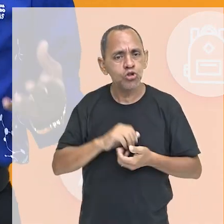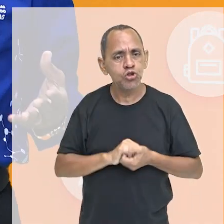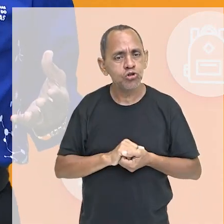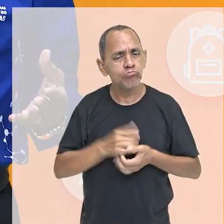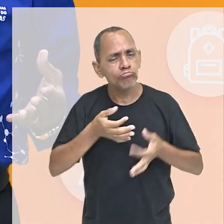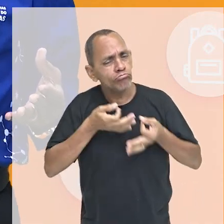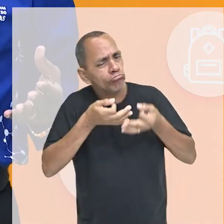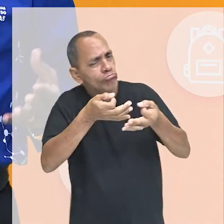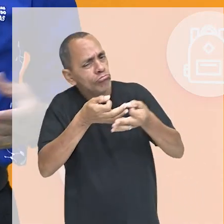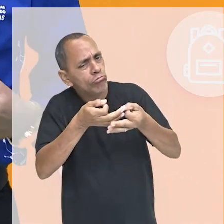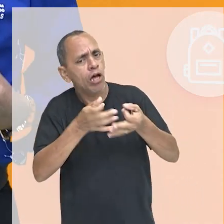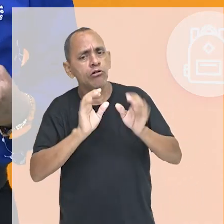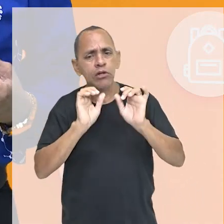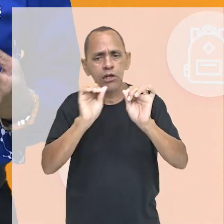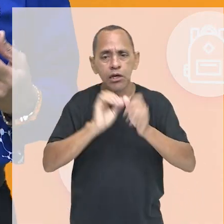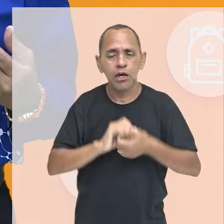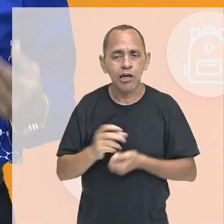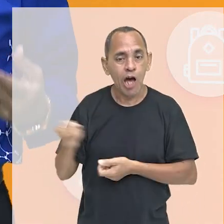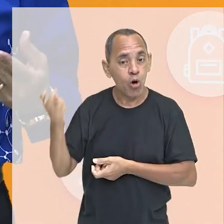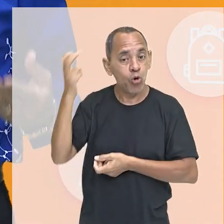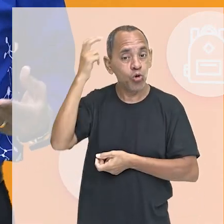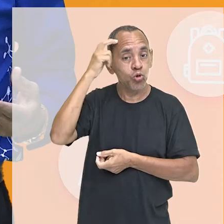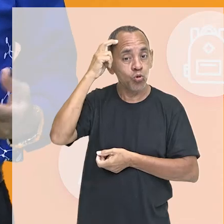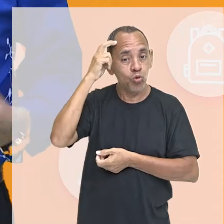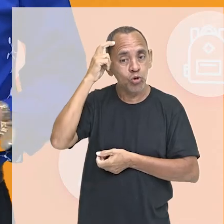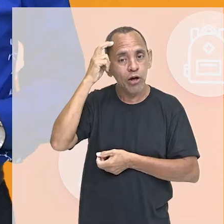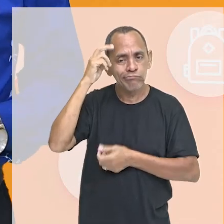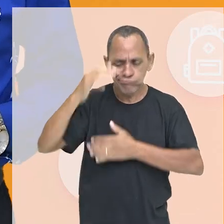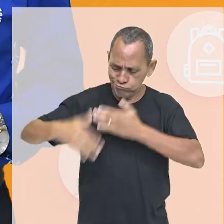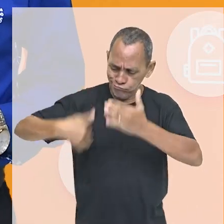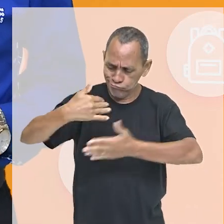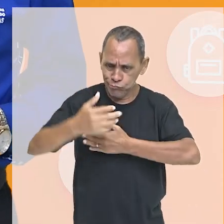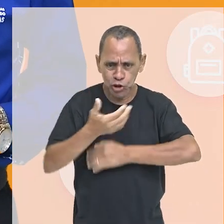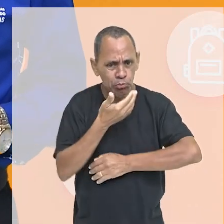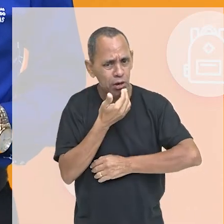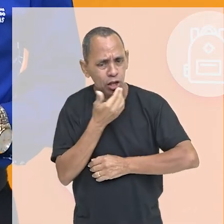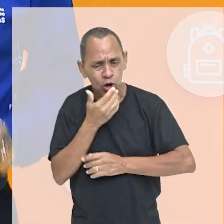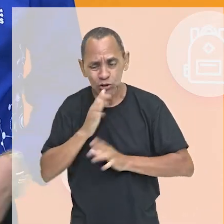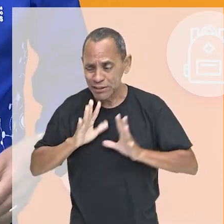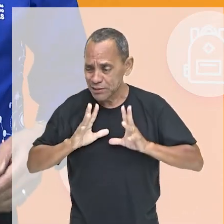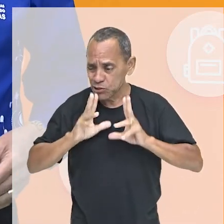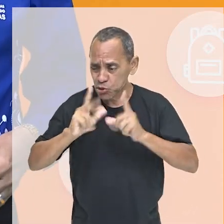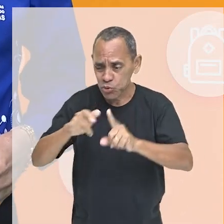e o seu desenvolvimento eram superiores